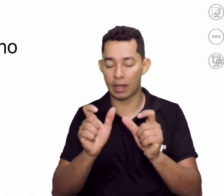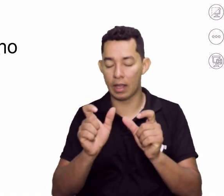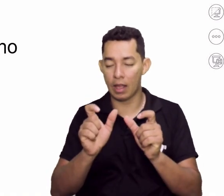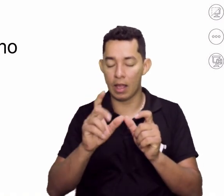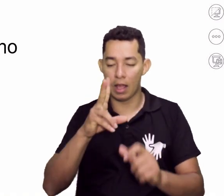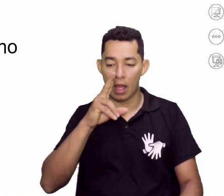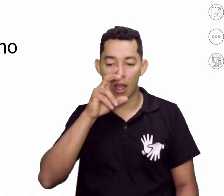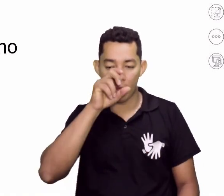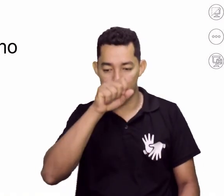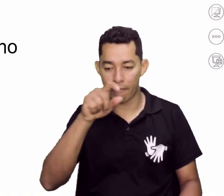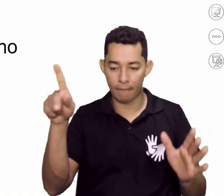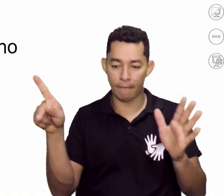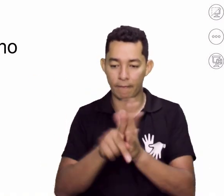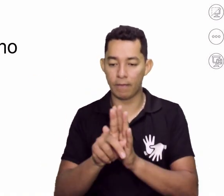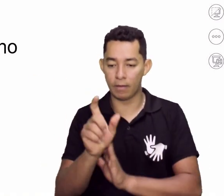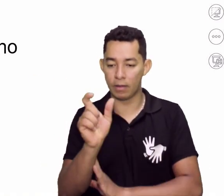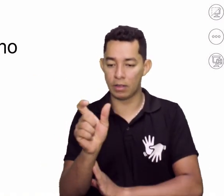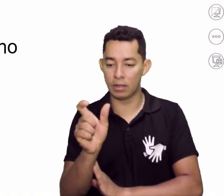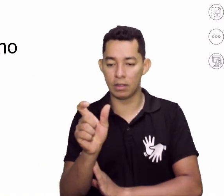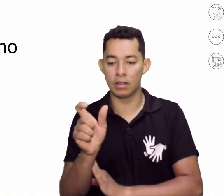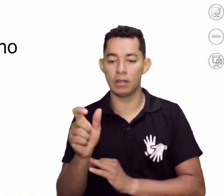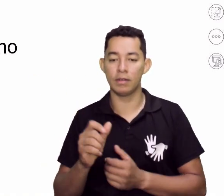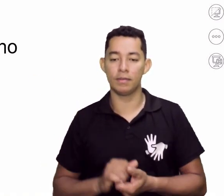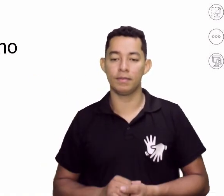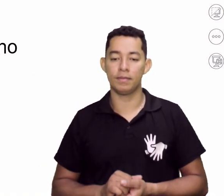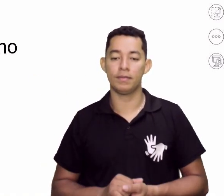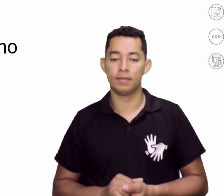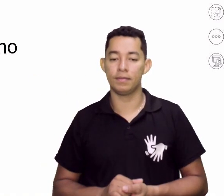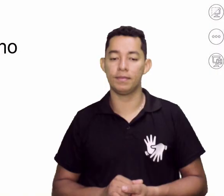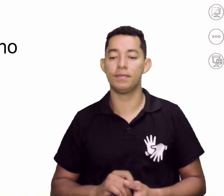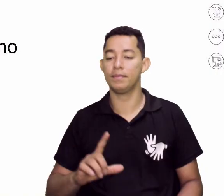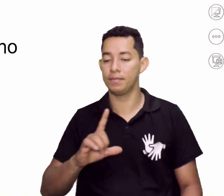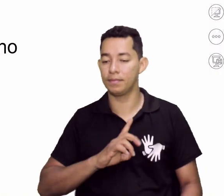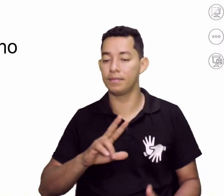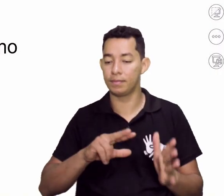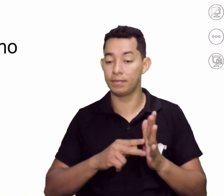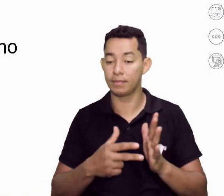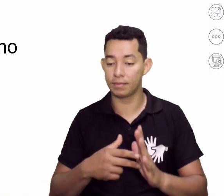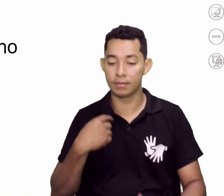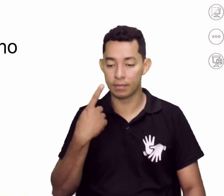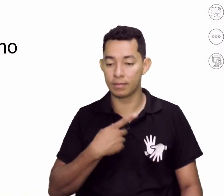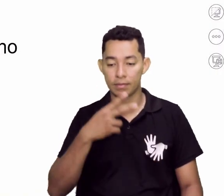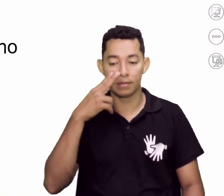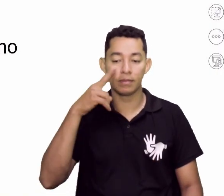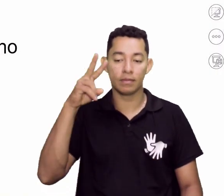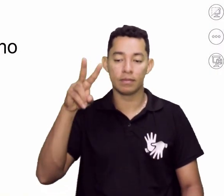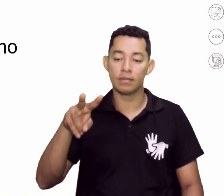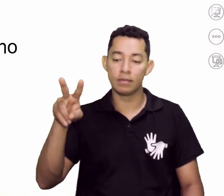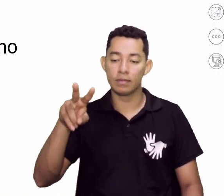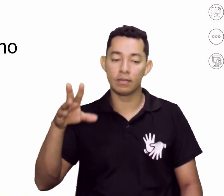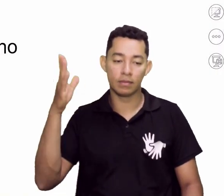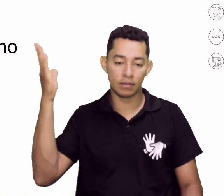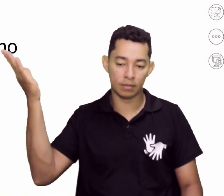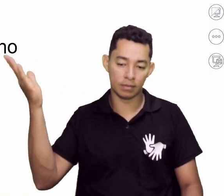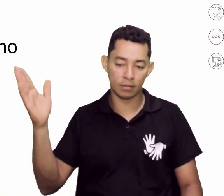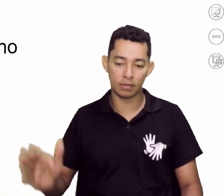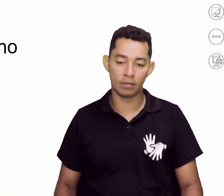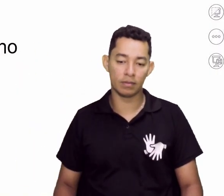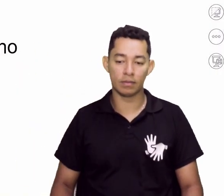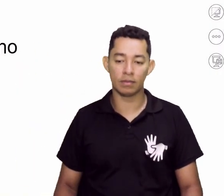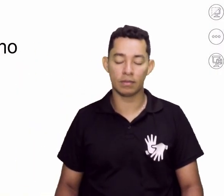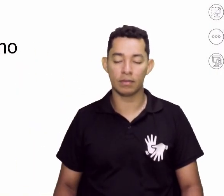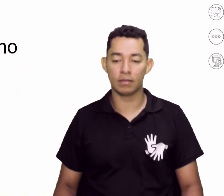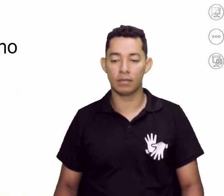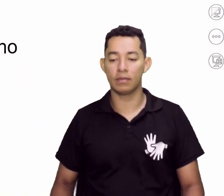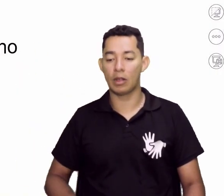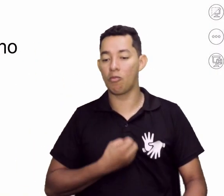palavra, né? Faz sentido quando a gente lê uma poesia dessa. A poesia não precisa